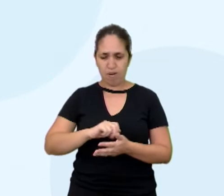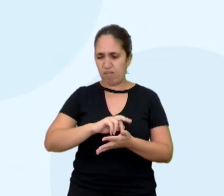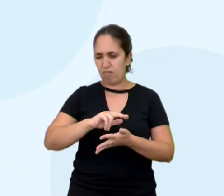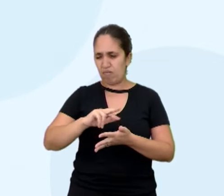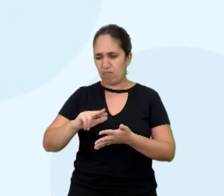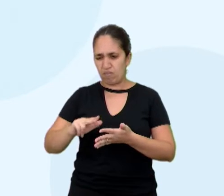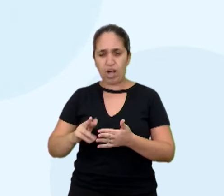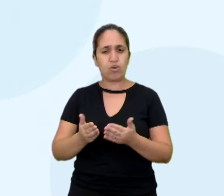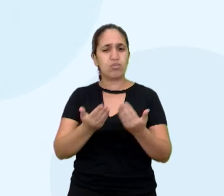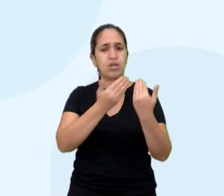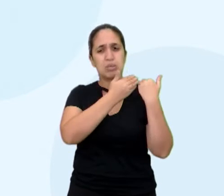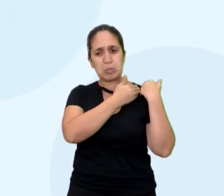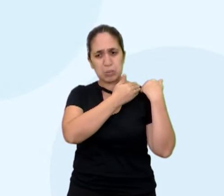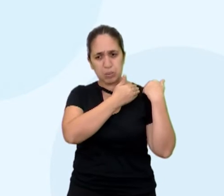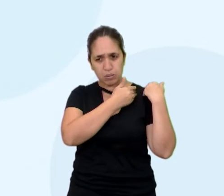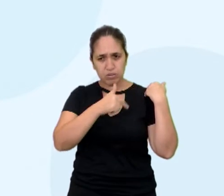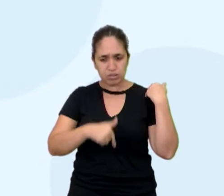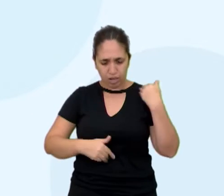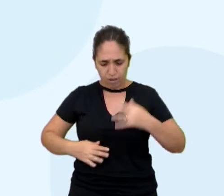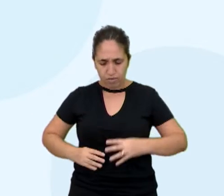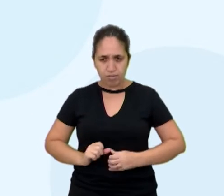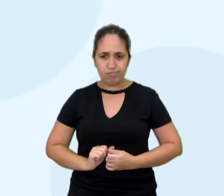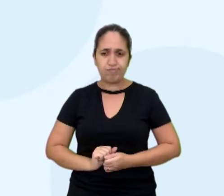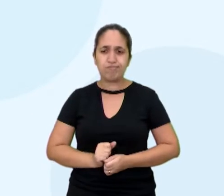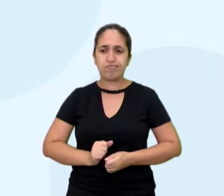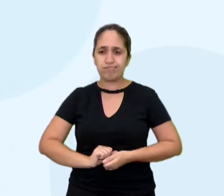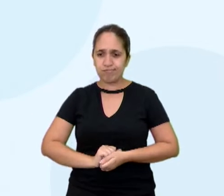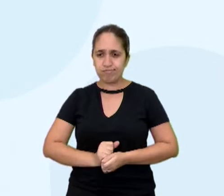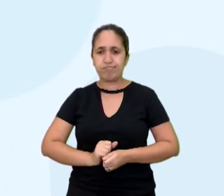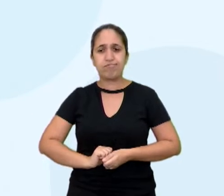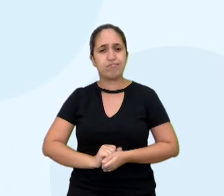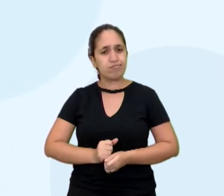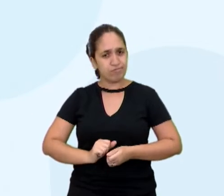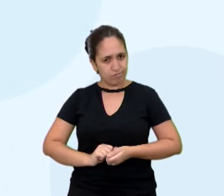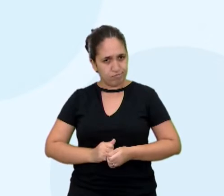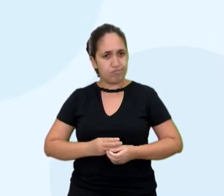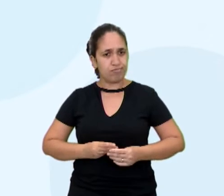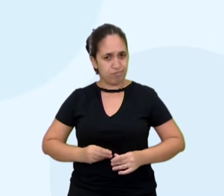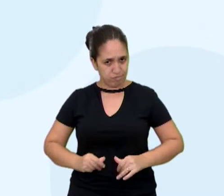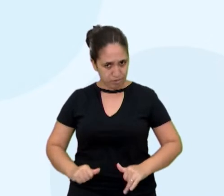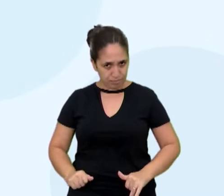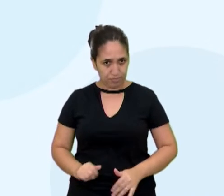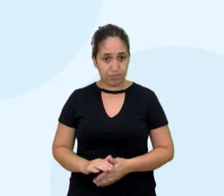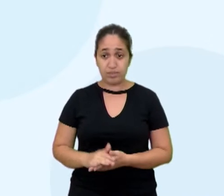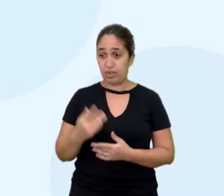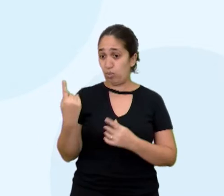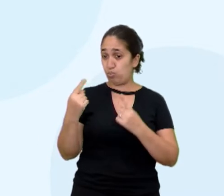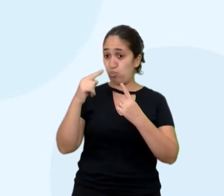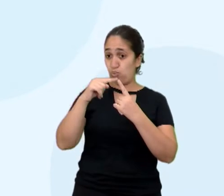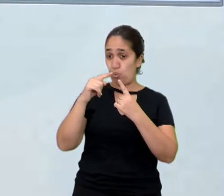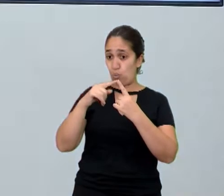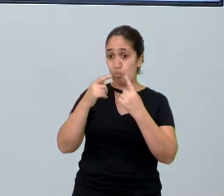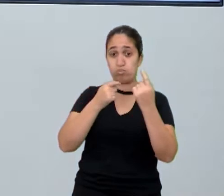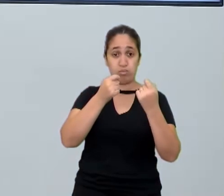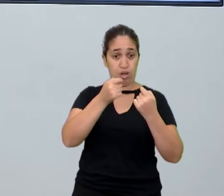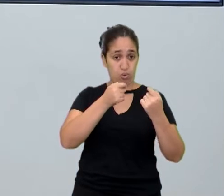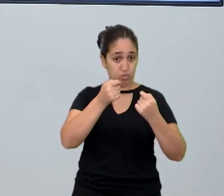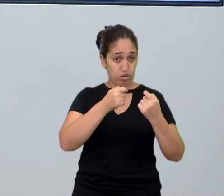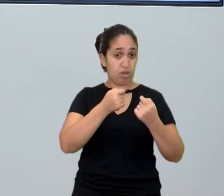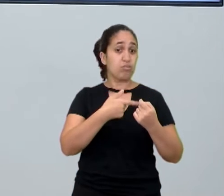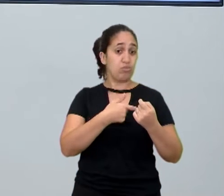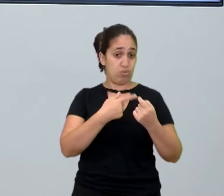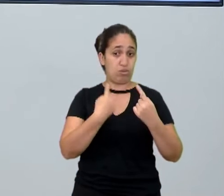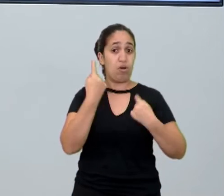então pela digestão dos alimentos. Então aí a gente viu um dos reguladores